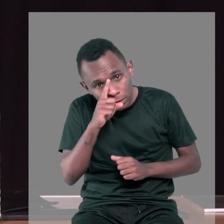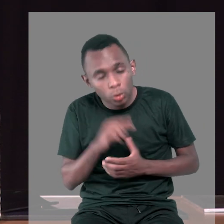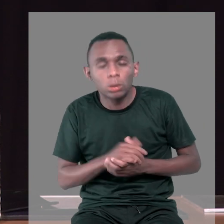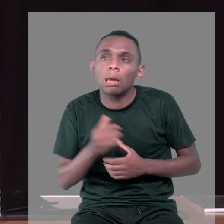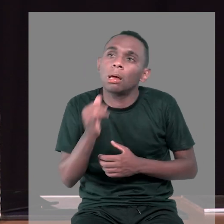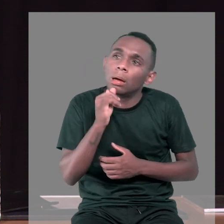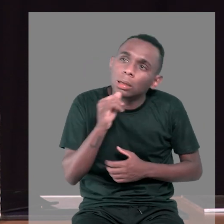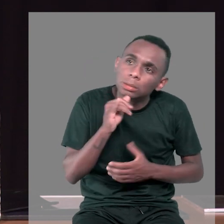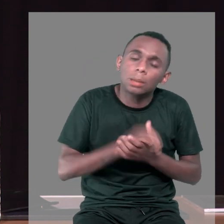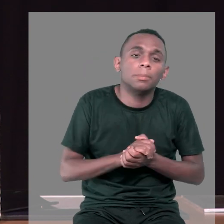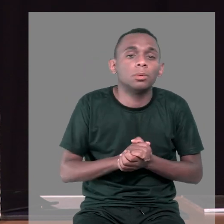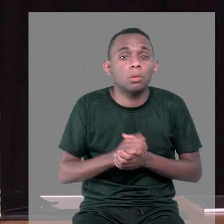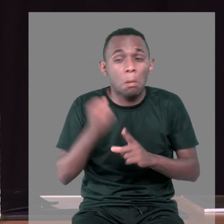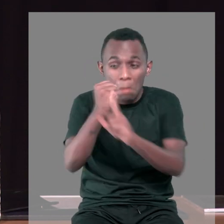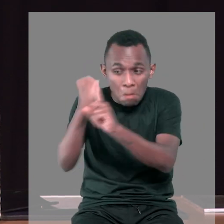praticado, né?